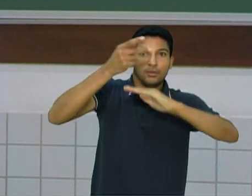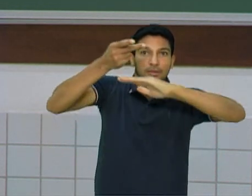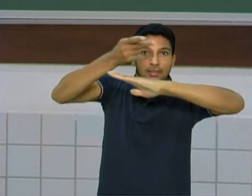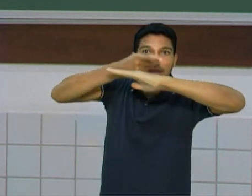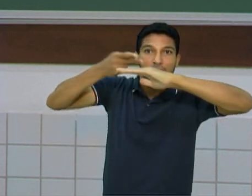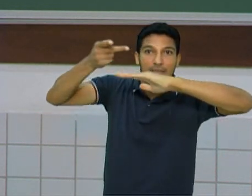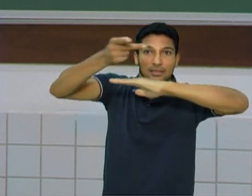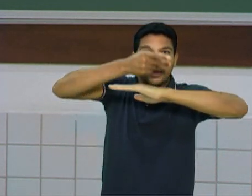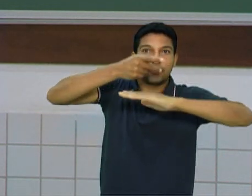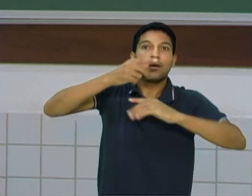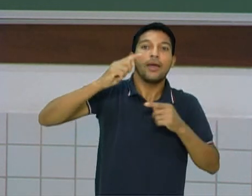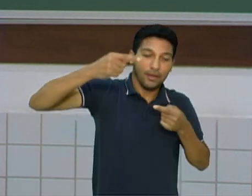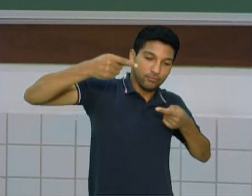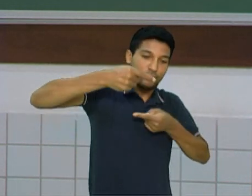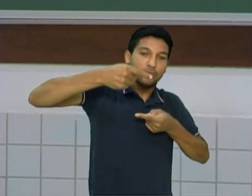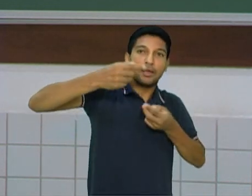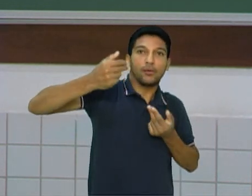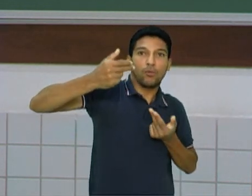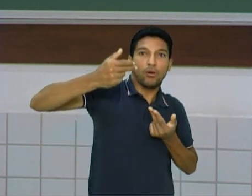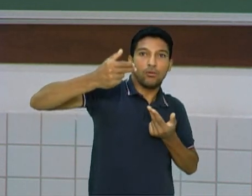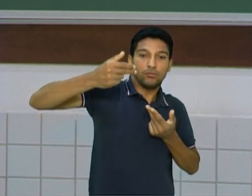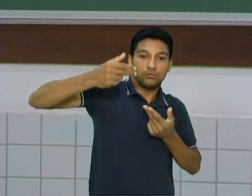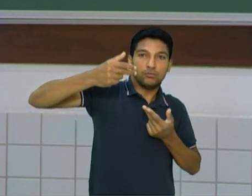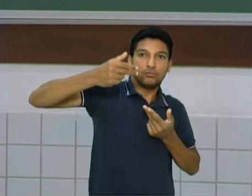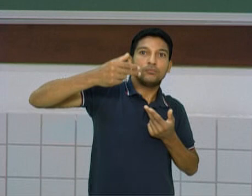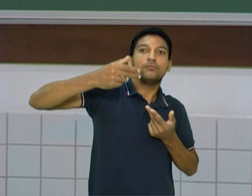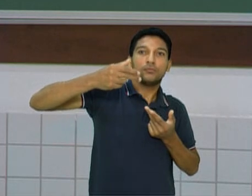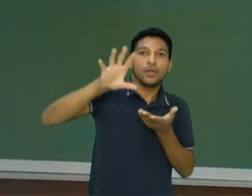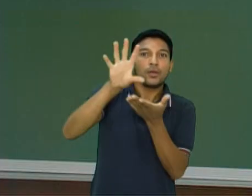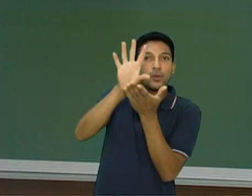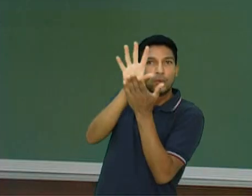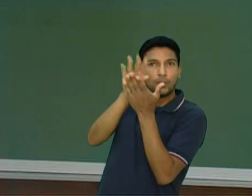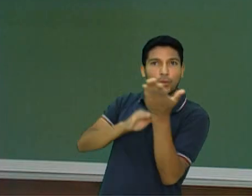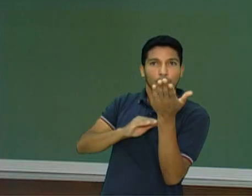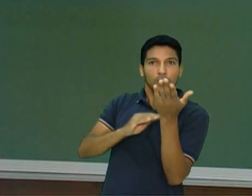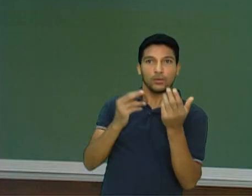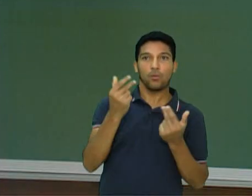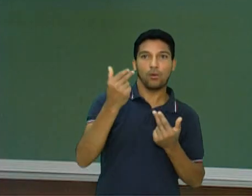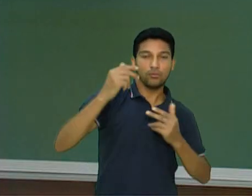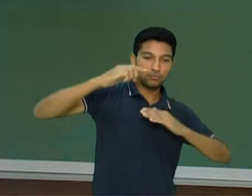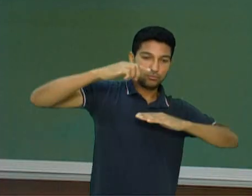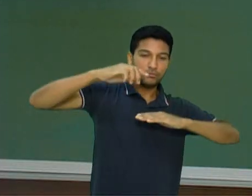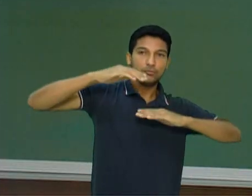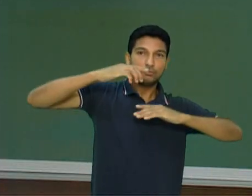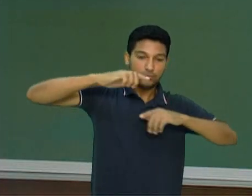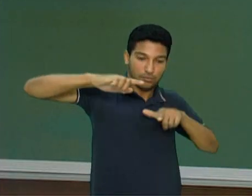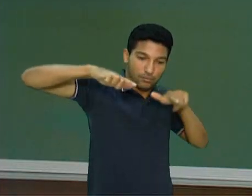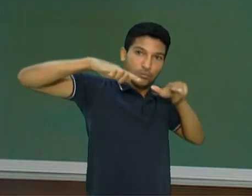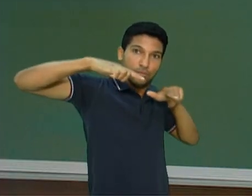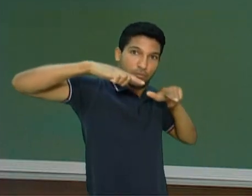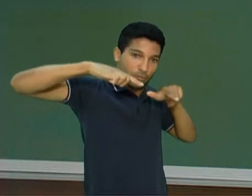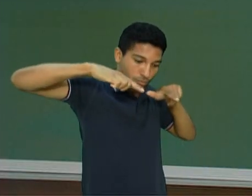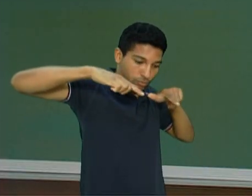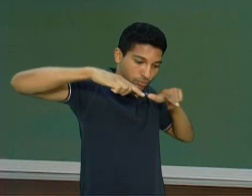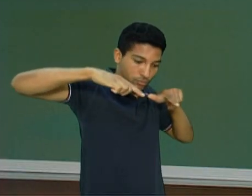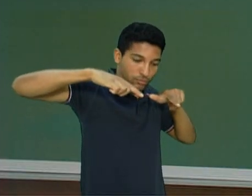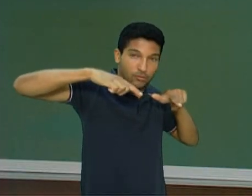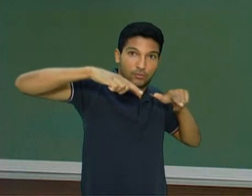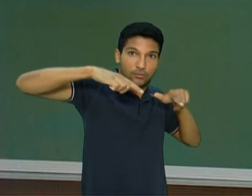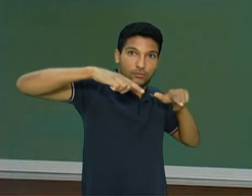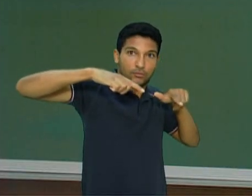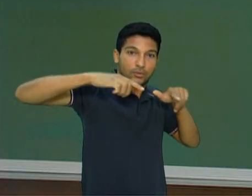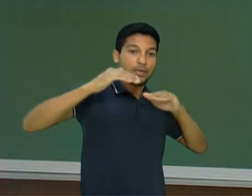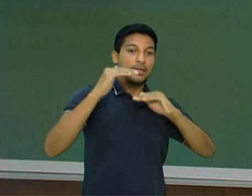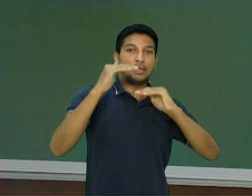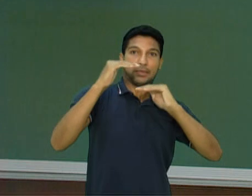segmento perpendicular, né, ao plano, ou seja, o AB, que é do exercício que a gente viu, o exercício 1, né, se eu não me engano, o que